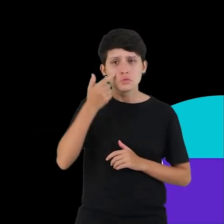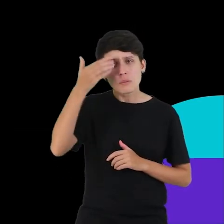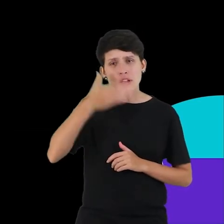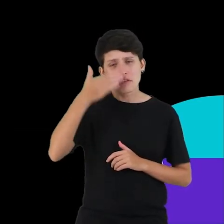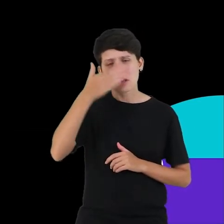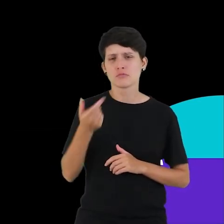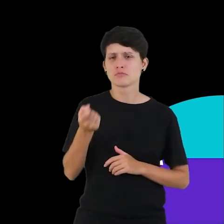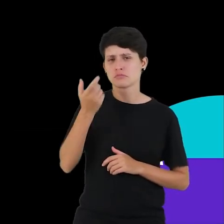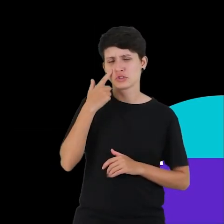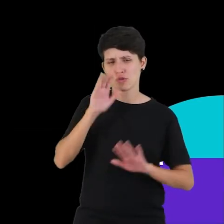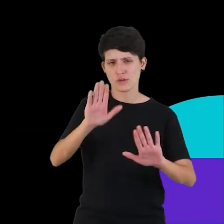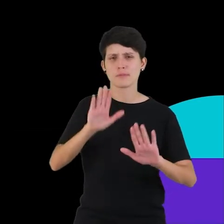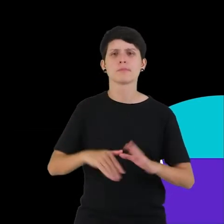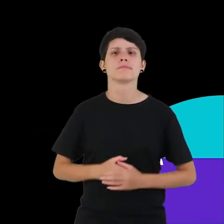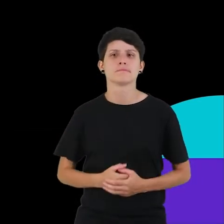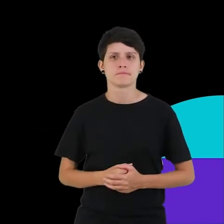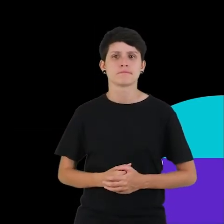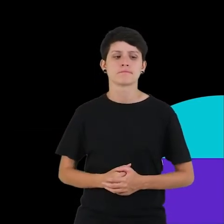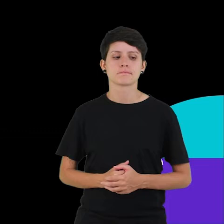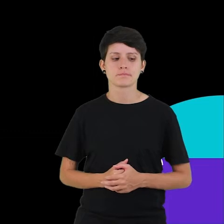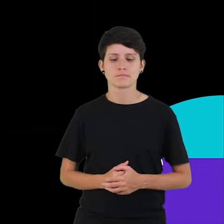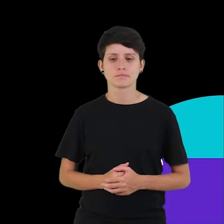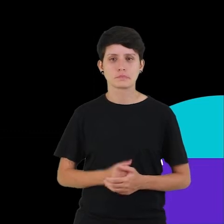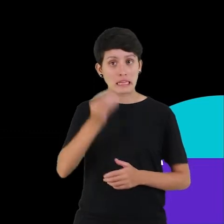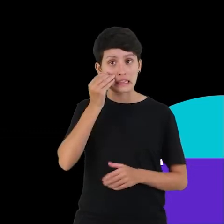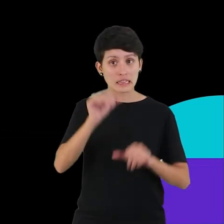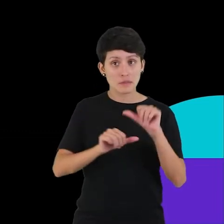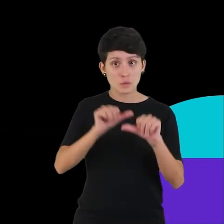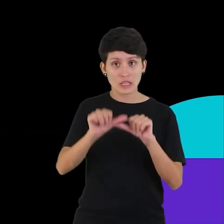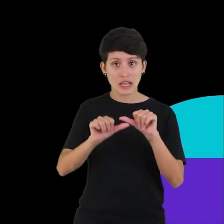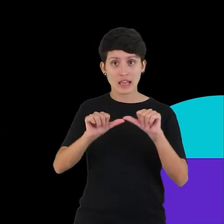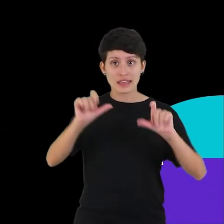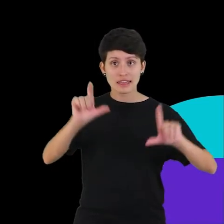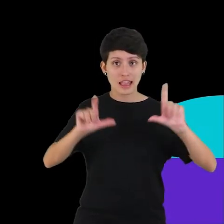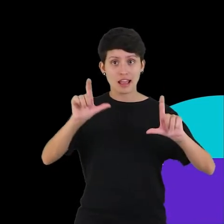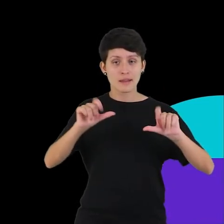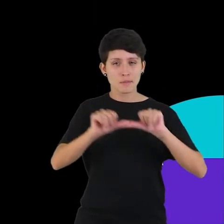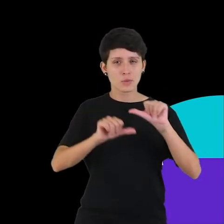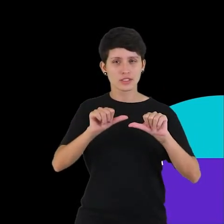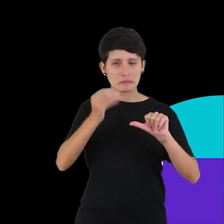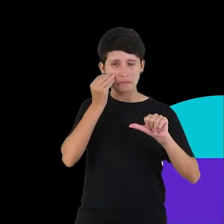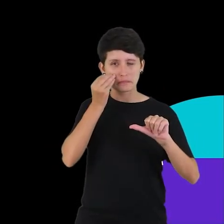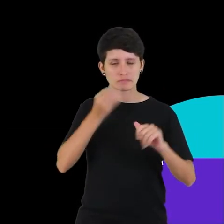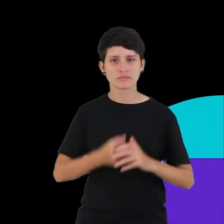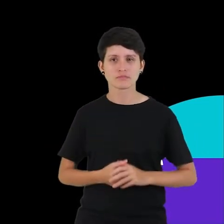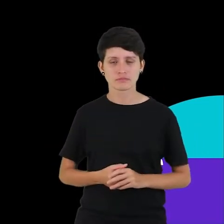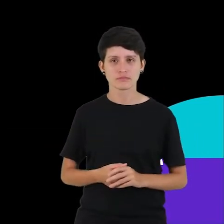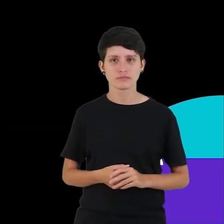pessoal e profissional, muito legal. Agilidade nos produtos, deixa eu abrir aqui também.